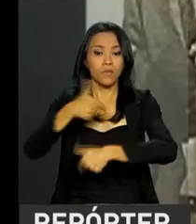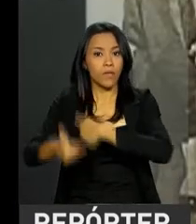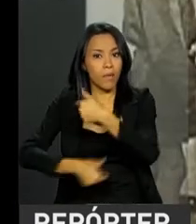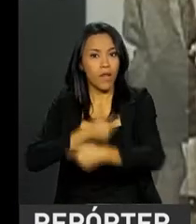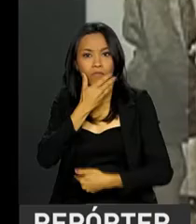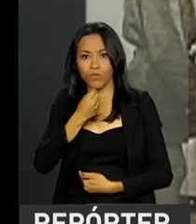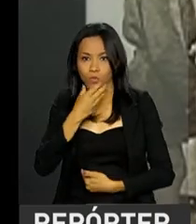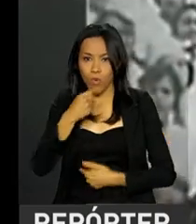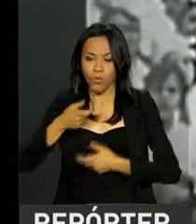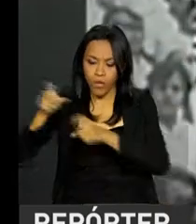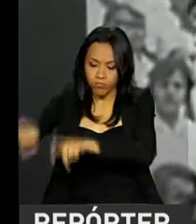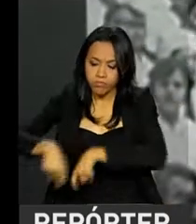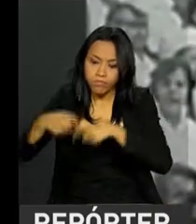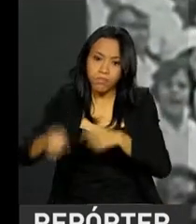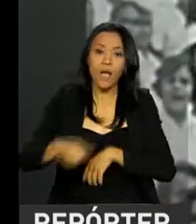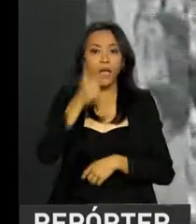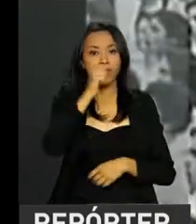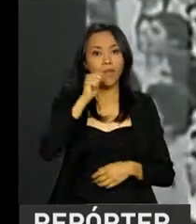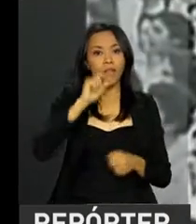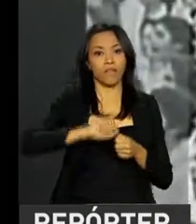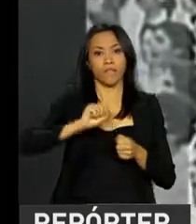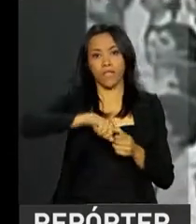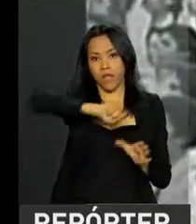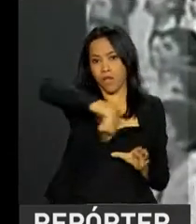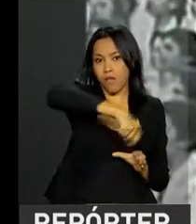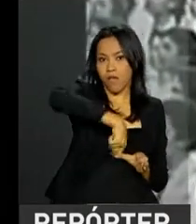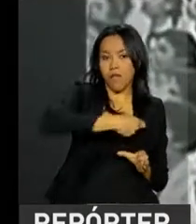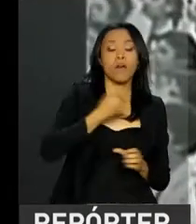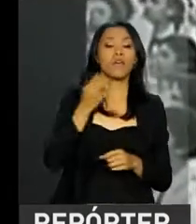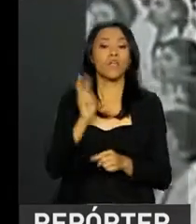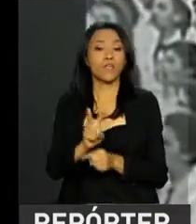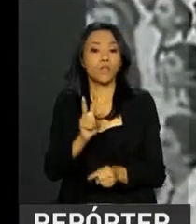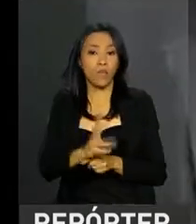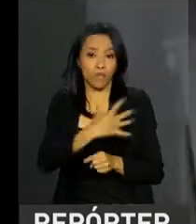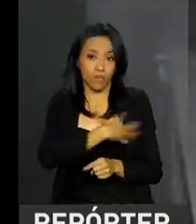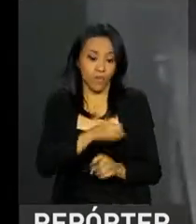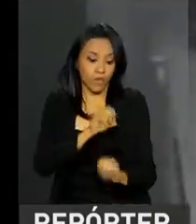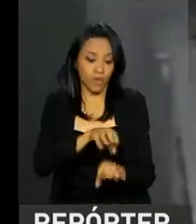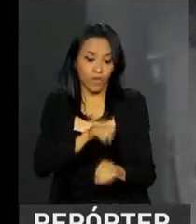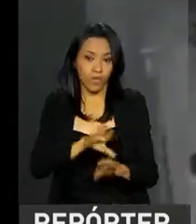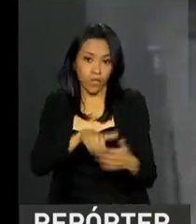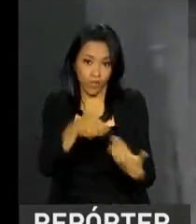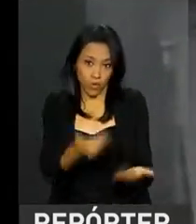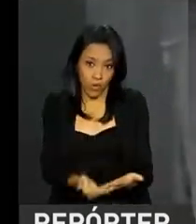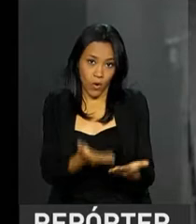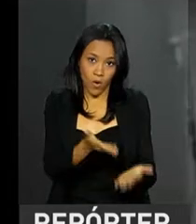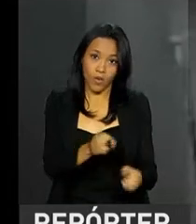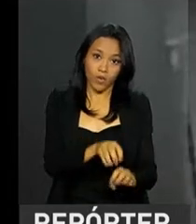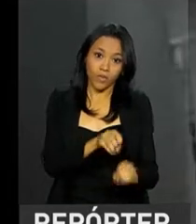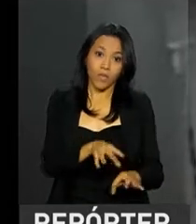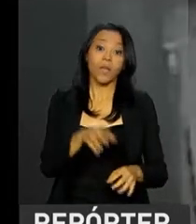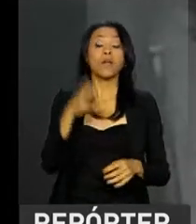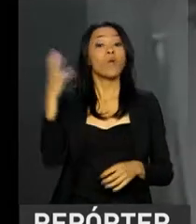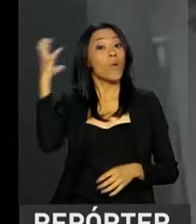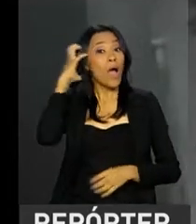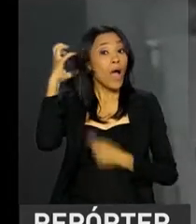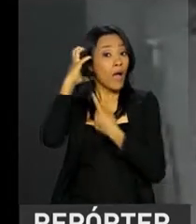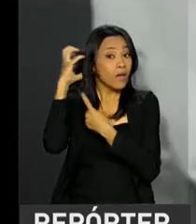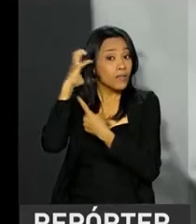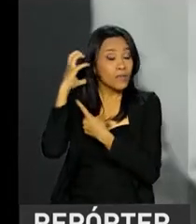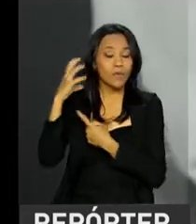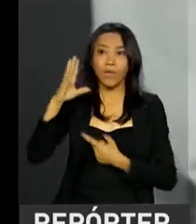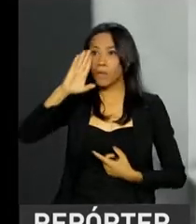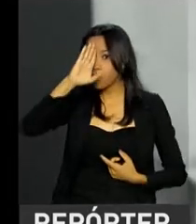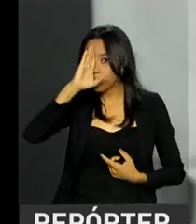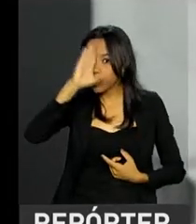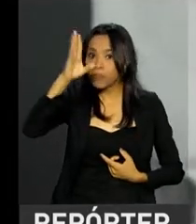As mulheres faziam trabalhos domésticos e escolares. O rádio, o principal meio de informação da época, levava os